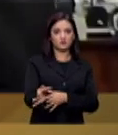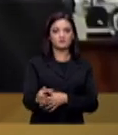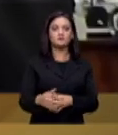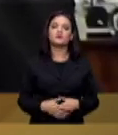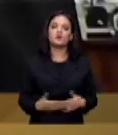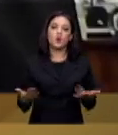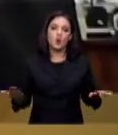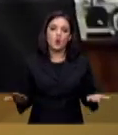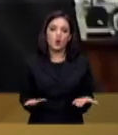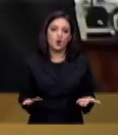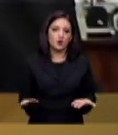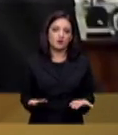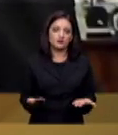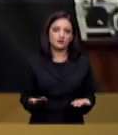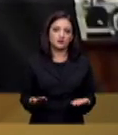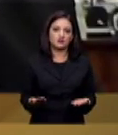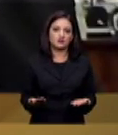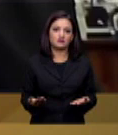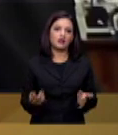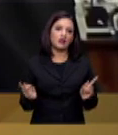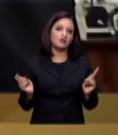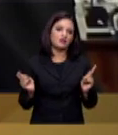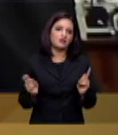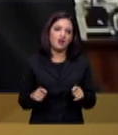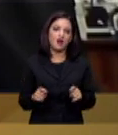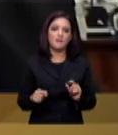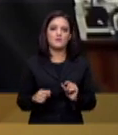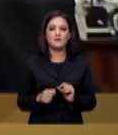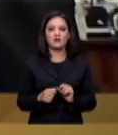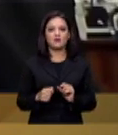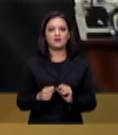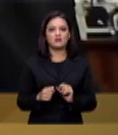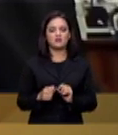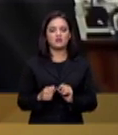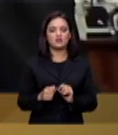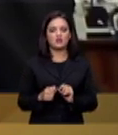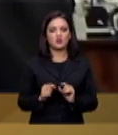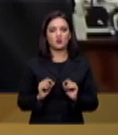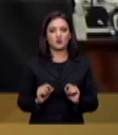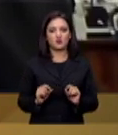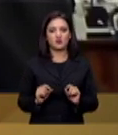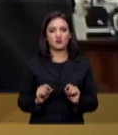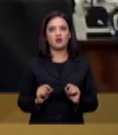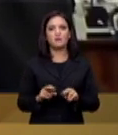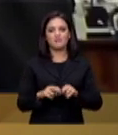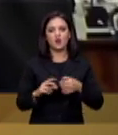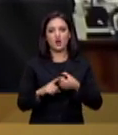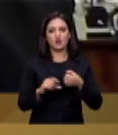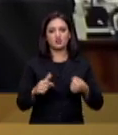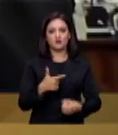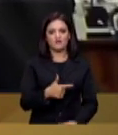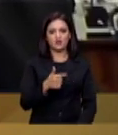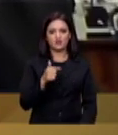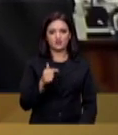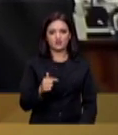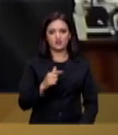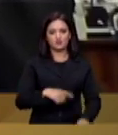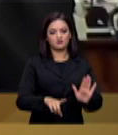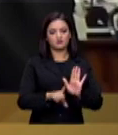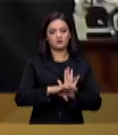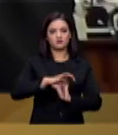nós temos a possibilidade de lançarmos mão do artigo 27 da